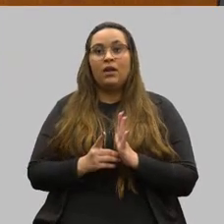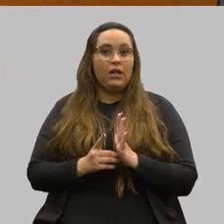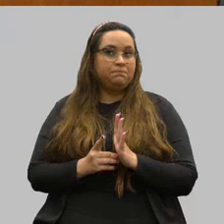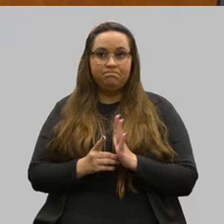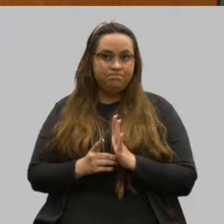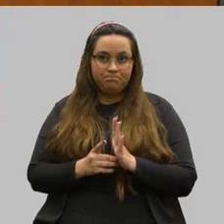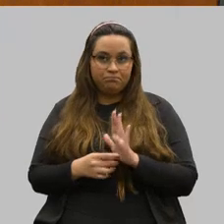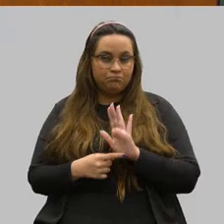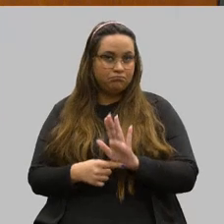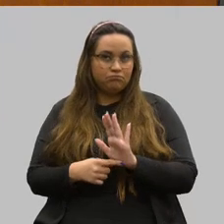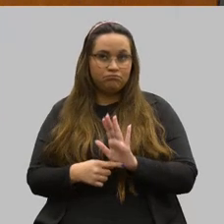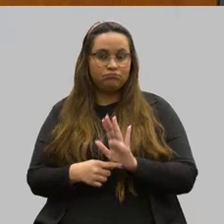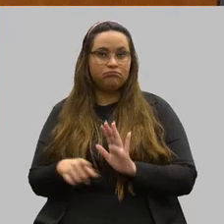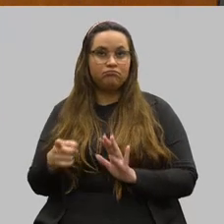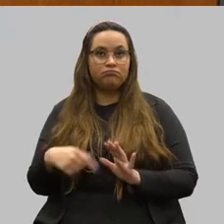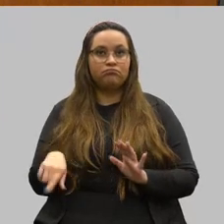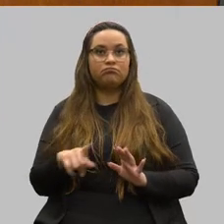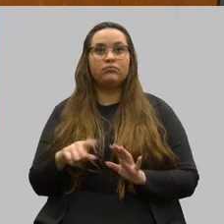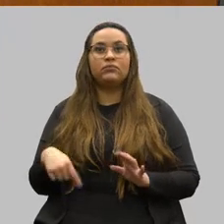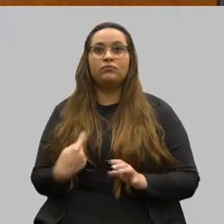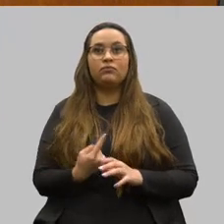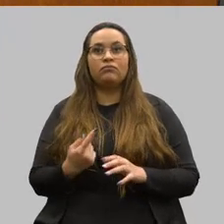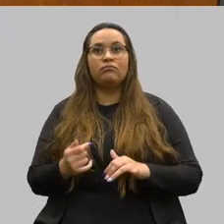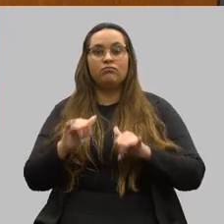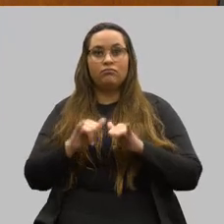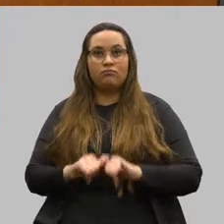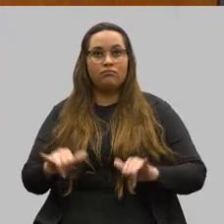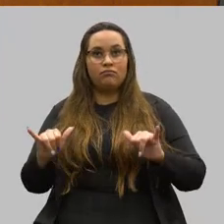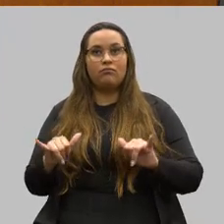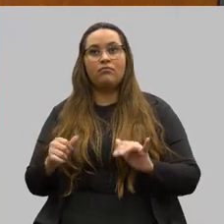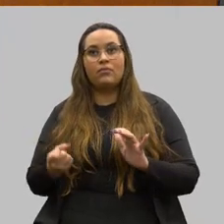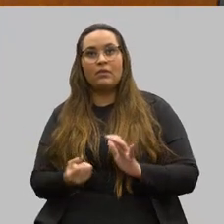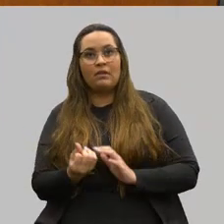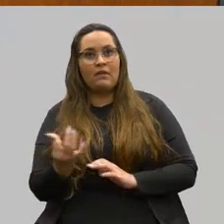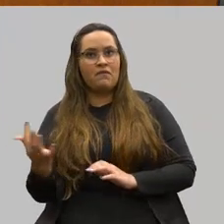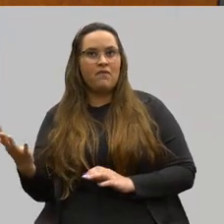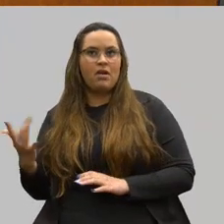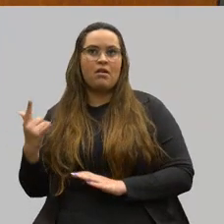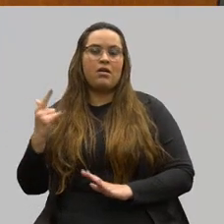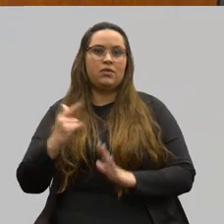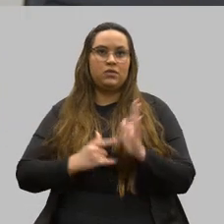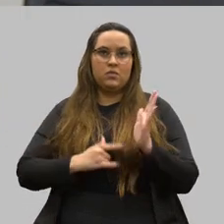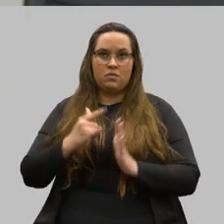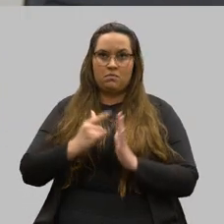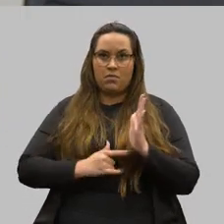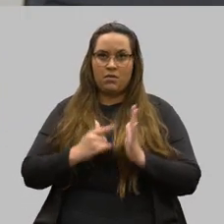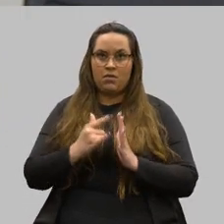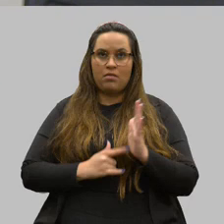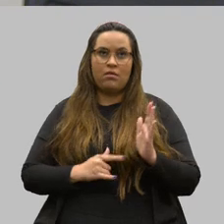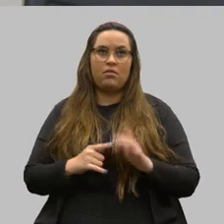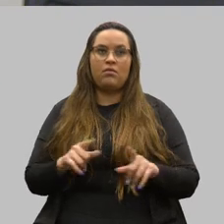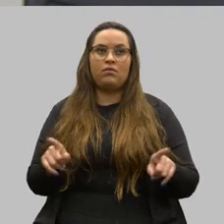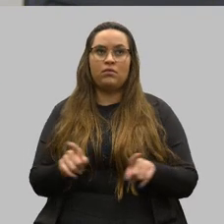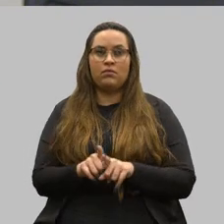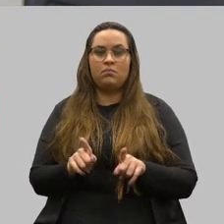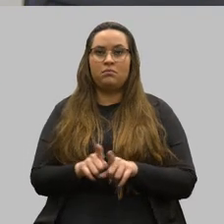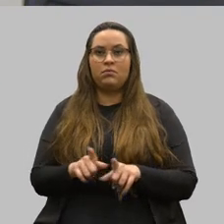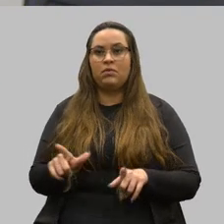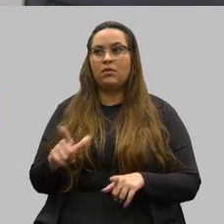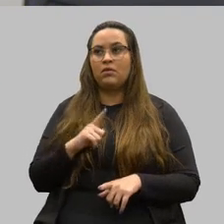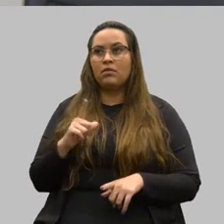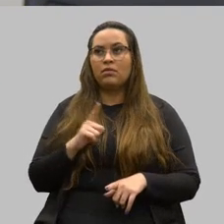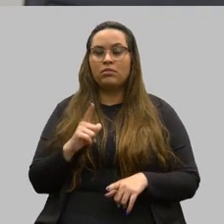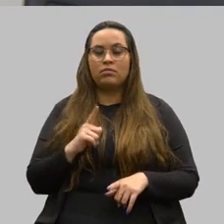específico do corp de Bombeiros nós emitimos vários documentos né memorandos sequenciais da qual inicialmente teríamos o a